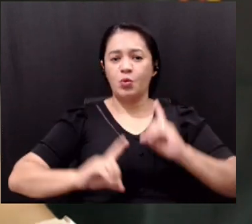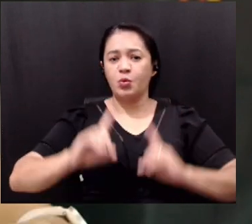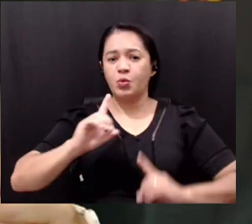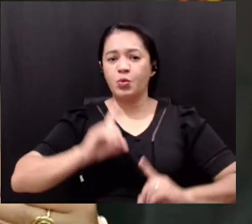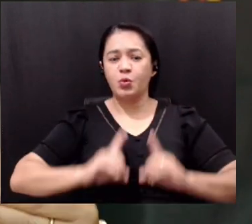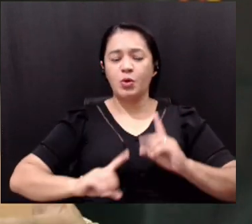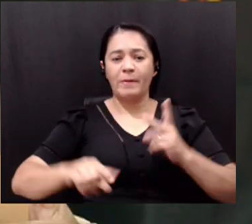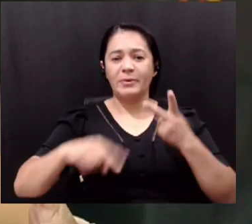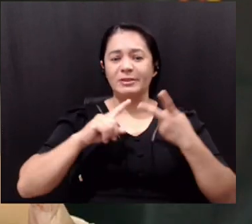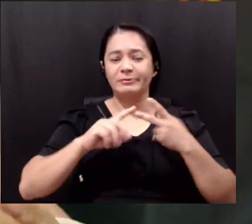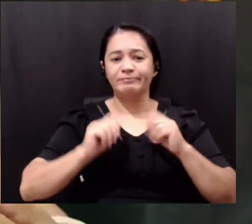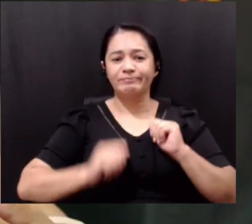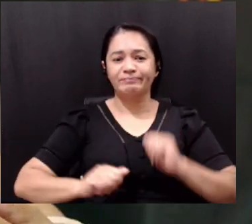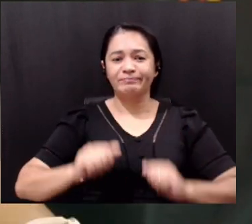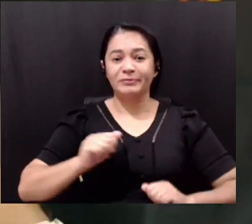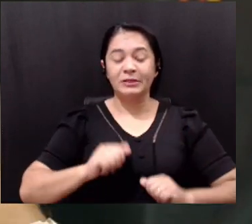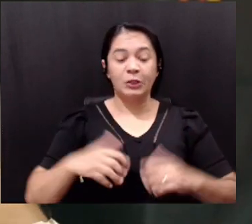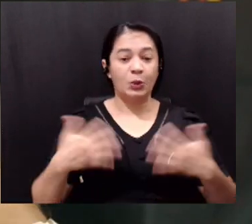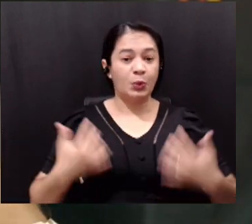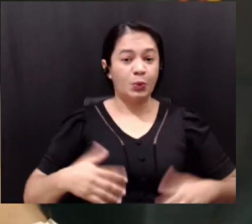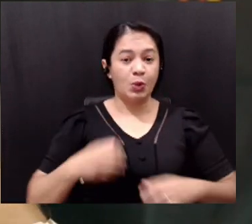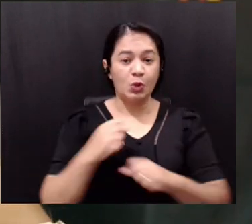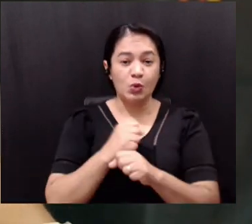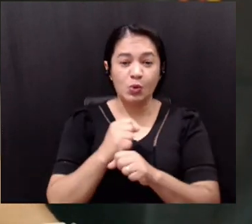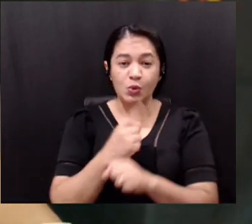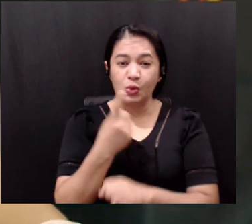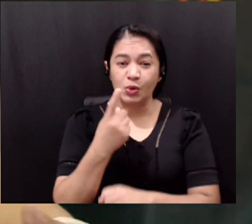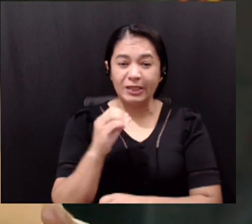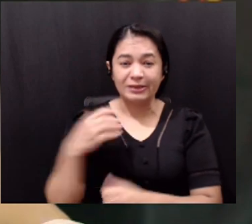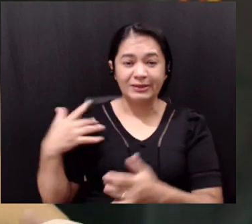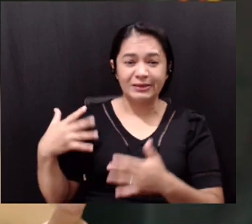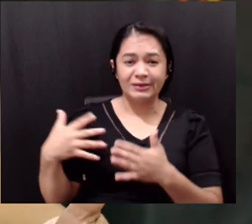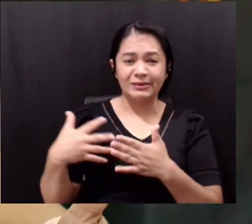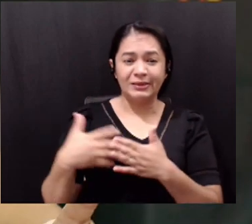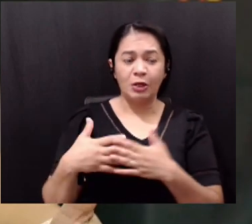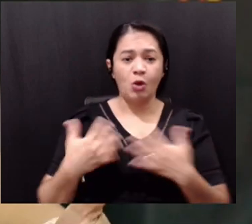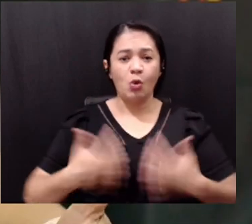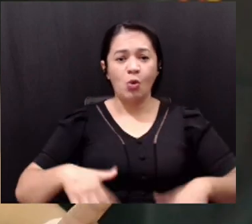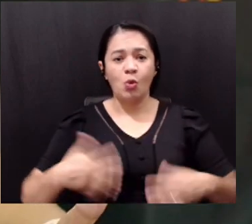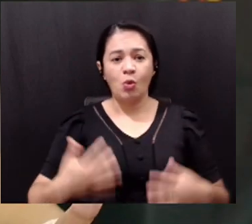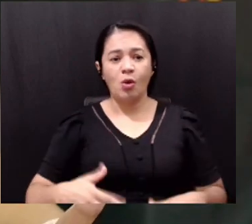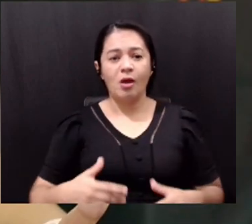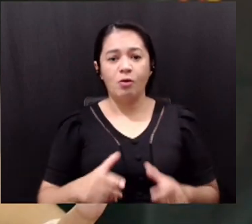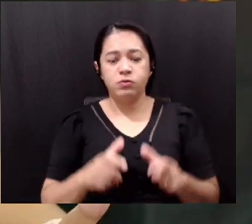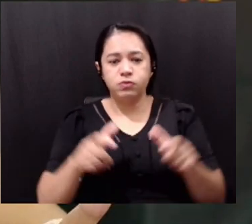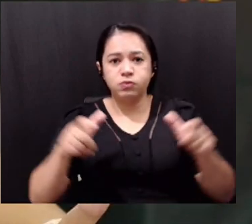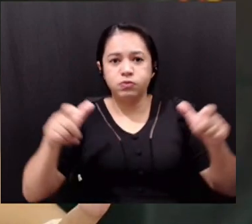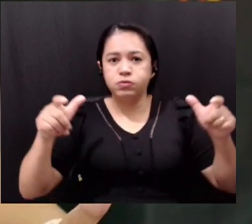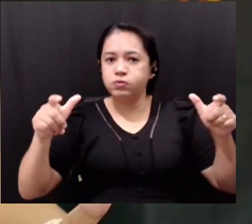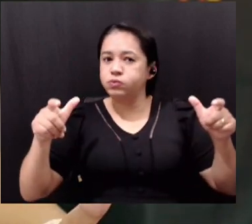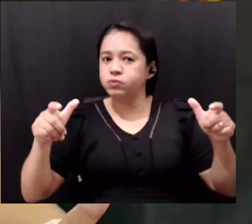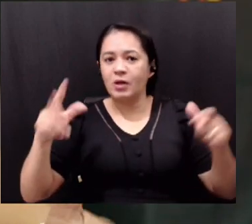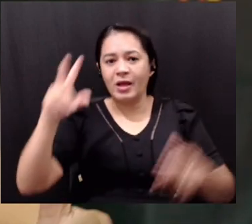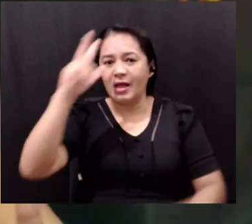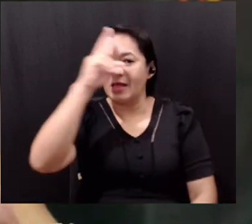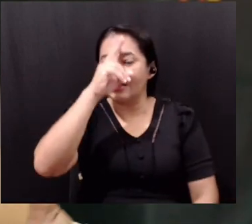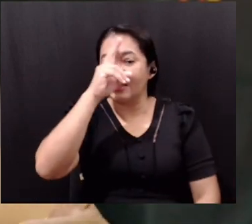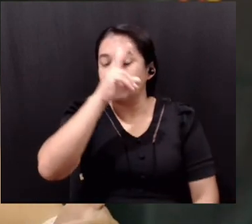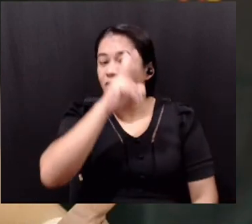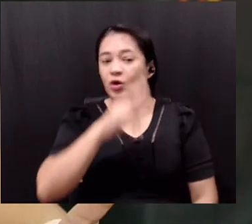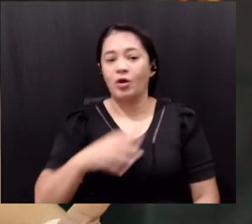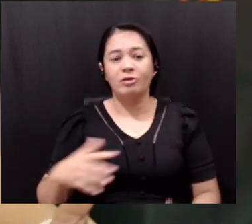afastamento dos últimos 10 anos e representa a maior da série histórica iniciada em 2014